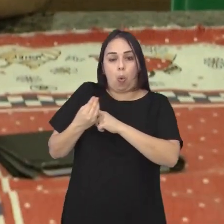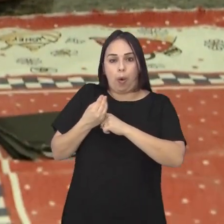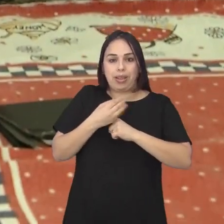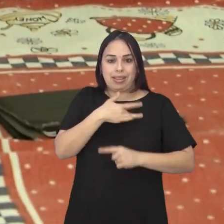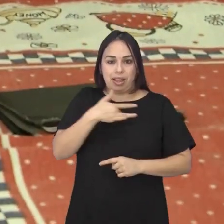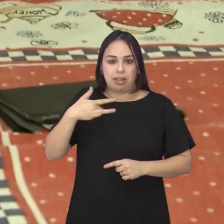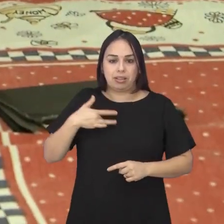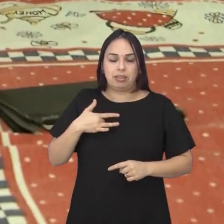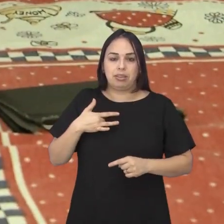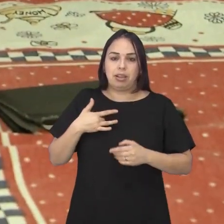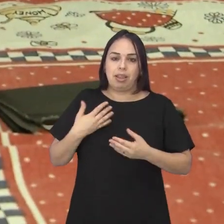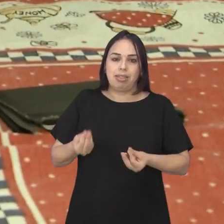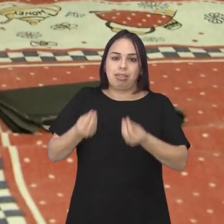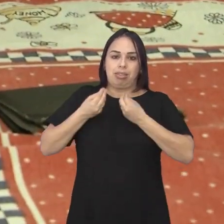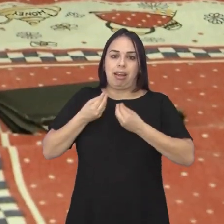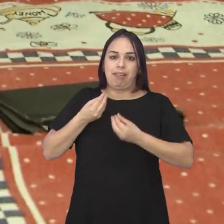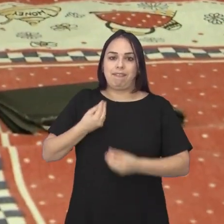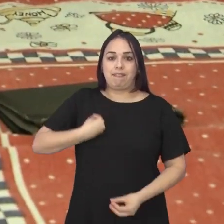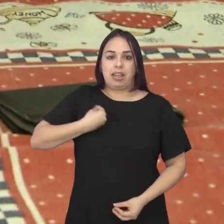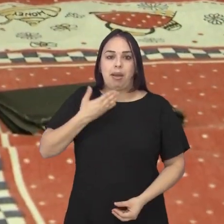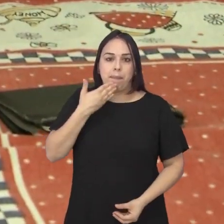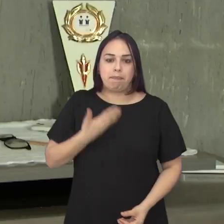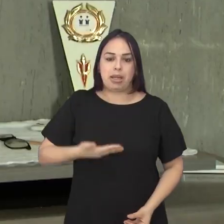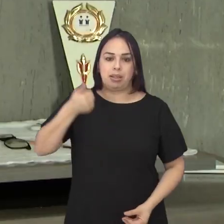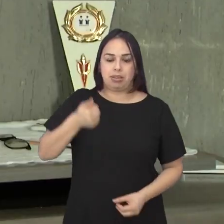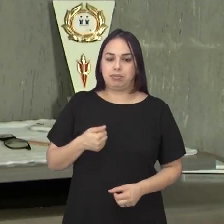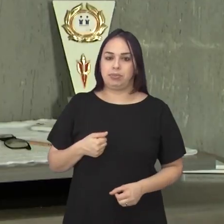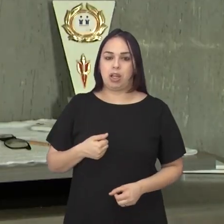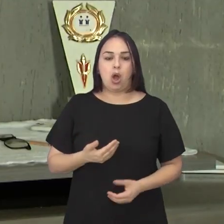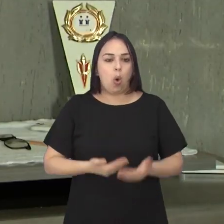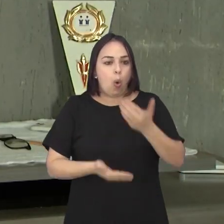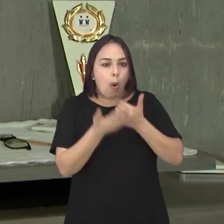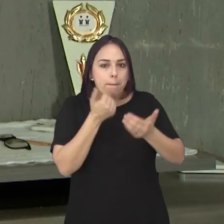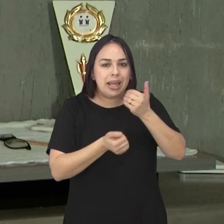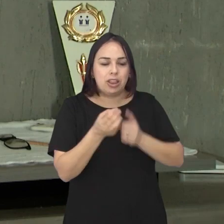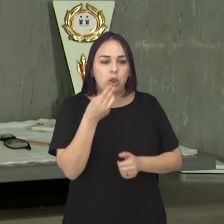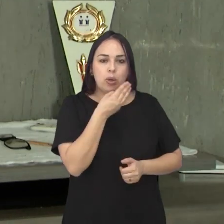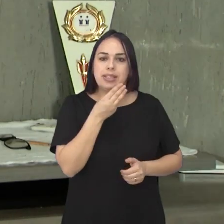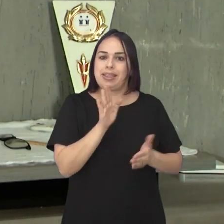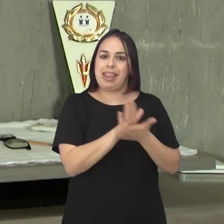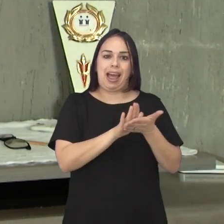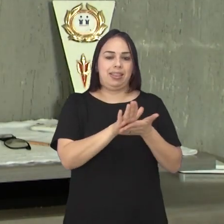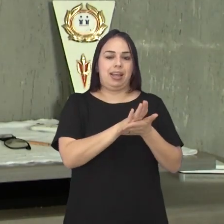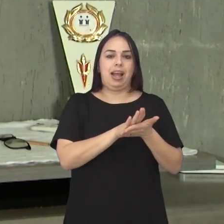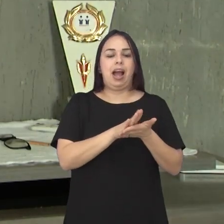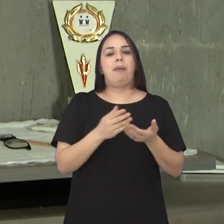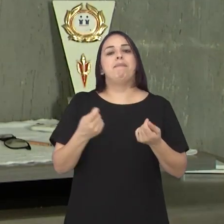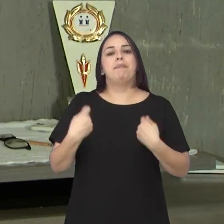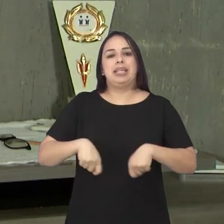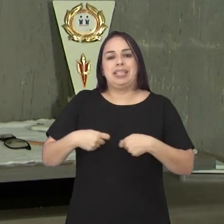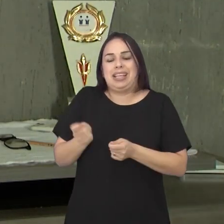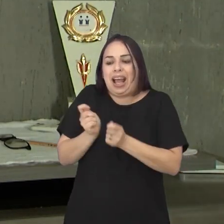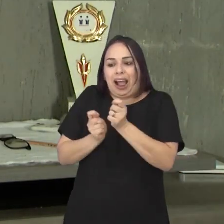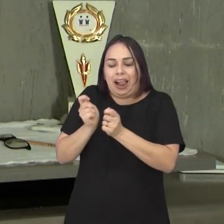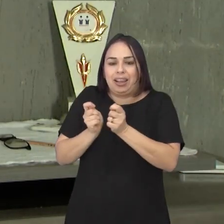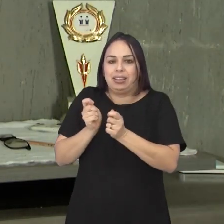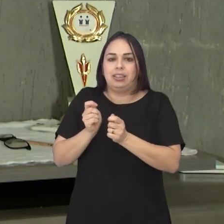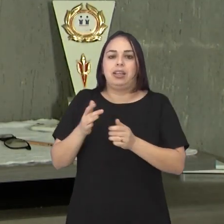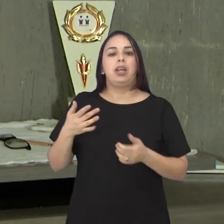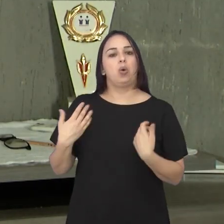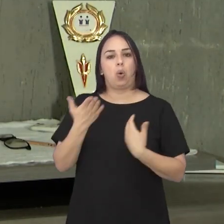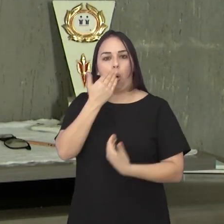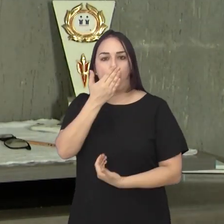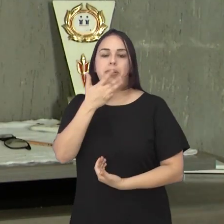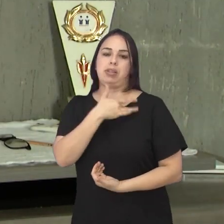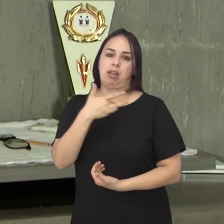saúde possibilita que ele tenha mais qualidade de vida. Eu deixei de comer doce, né? Que antes eu gostava muito de doce. Agora tenho que moderar mais. Geralmente o que eu tô